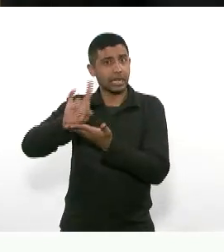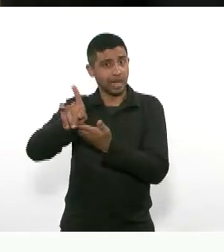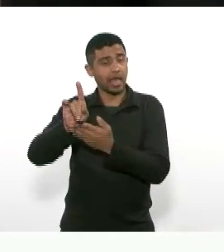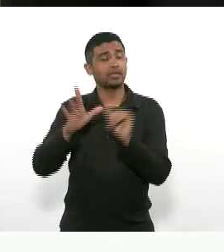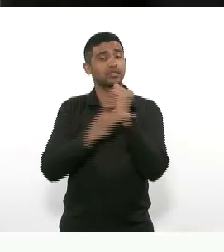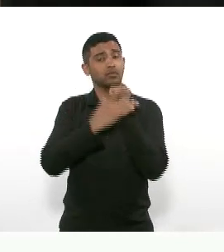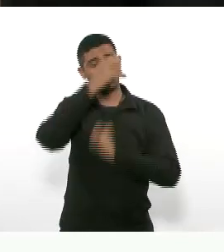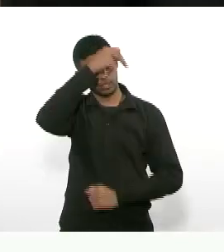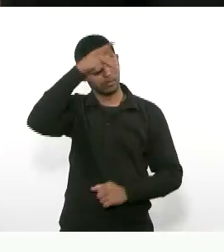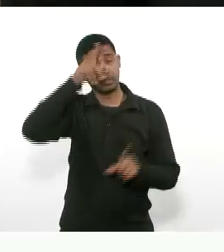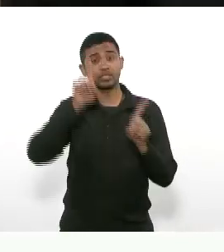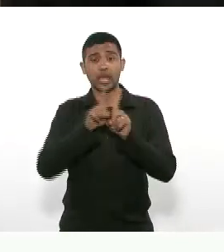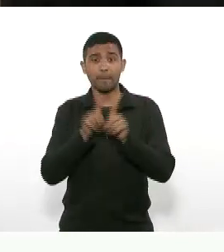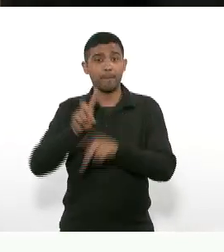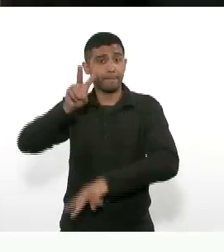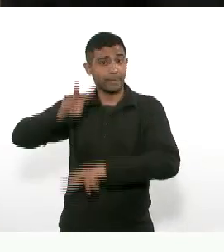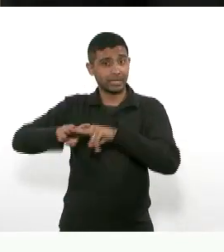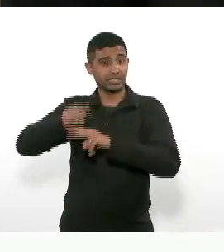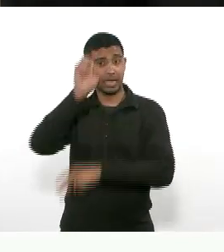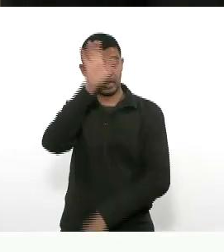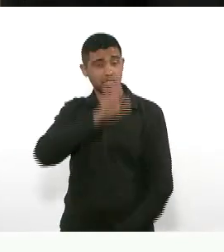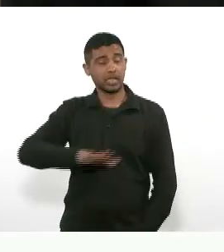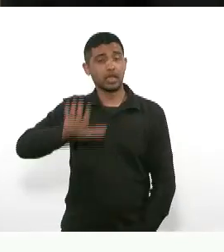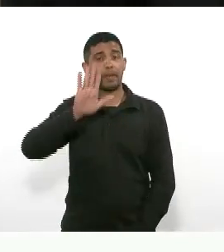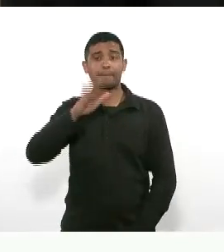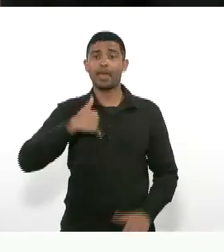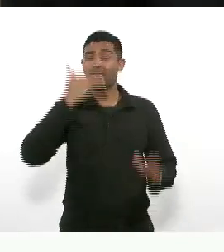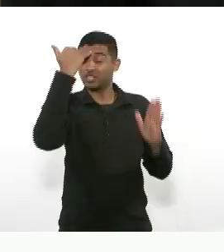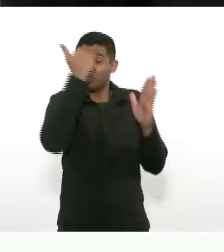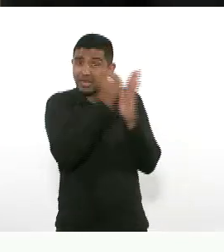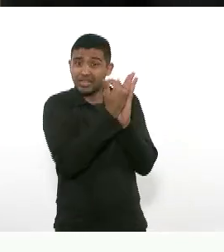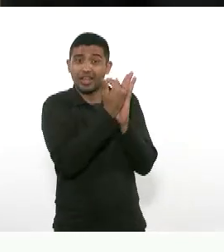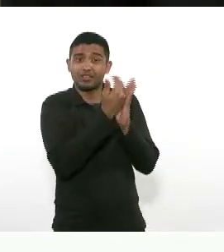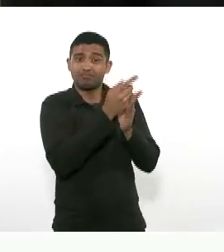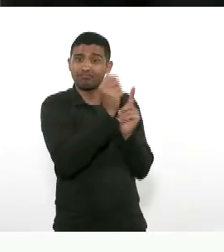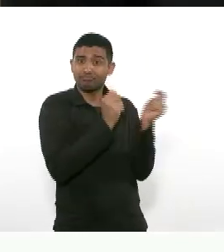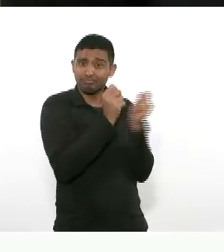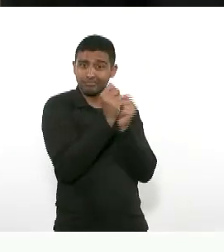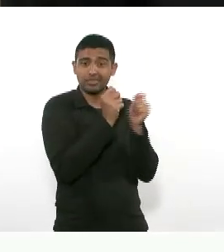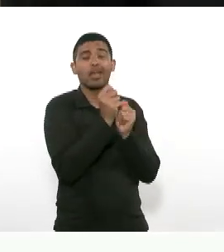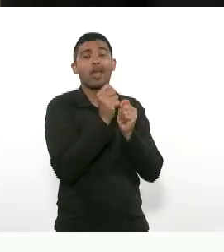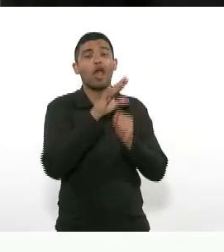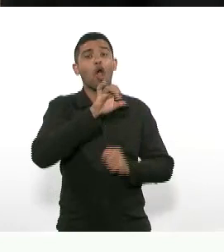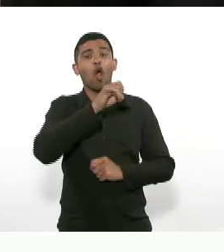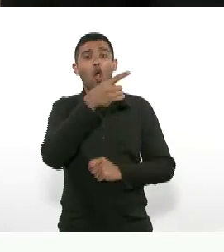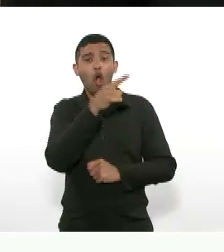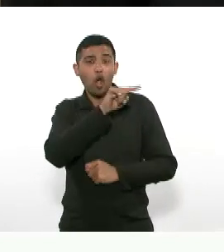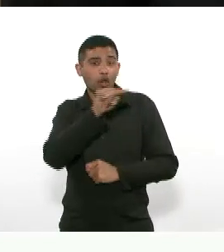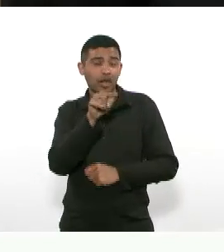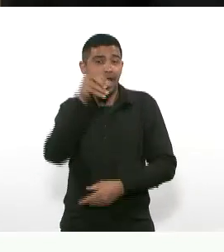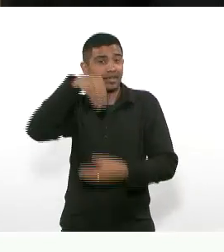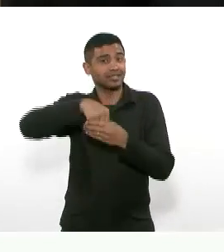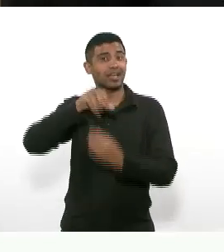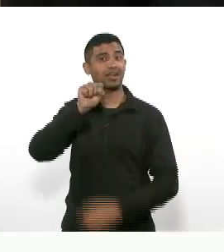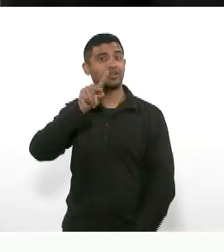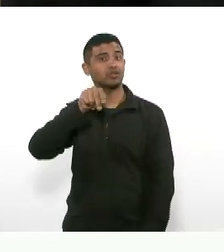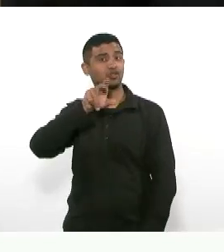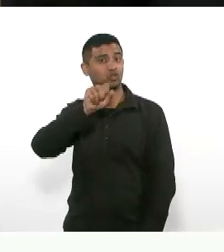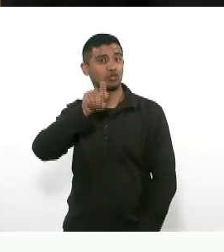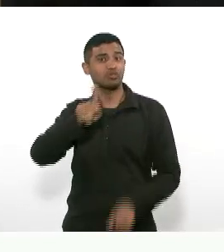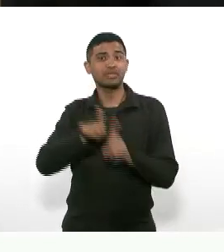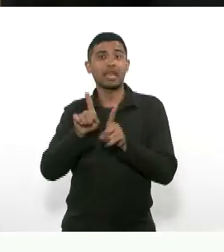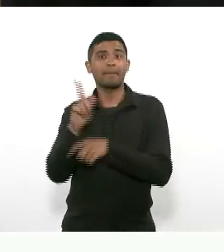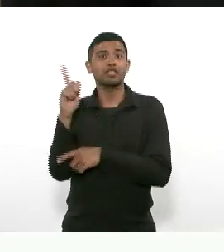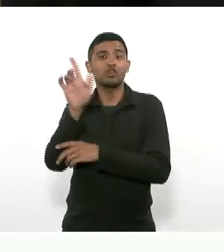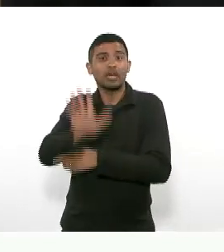Fundo Penitenciário Nacional, respeitando a atribuição constitucional dos órgãos que integram o SUSP, os aspectos geográficos, populacionais